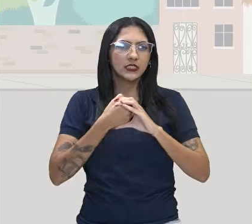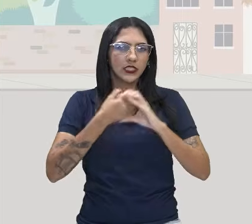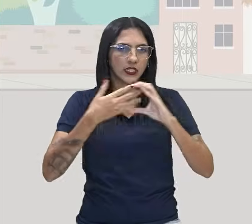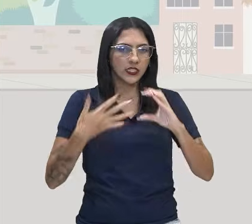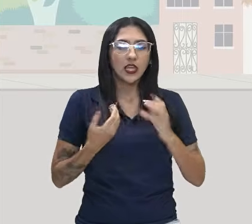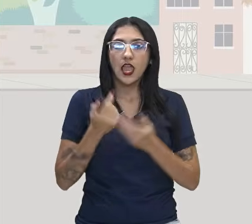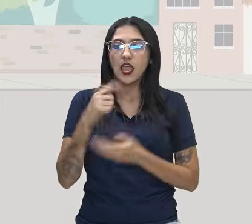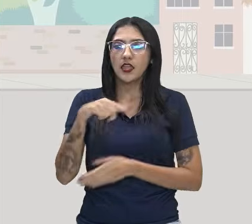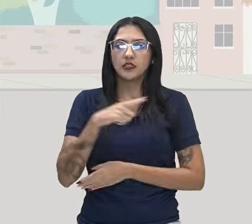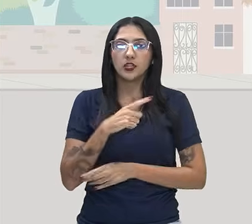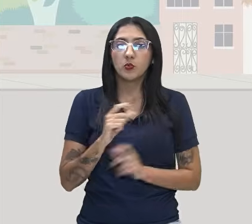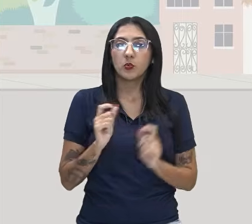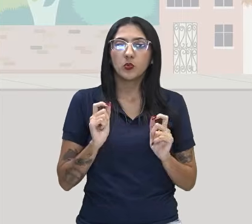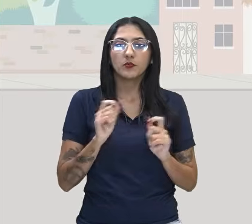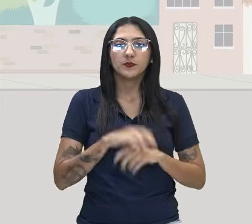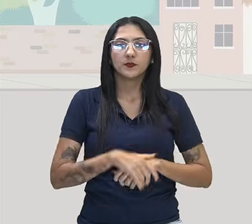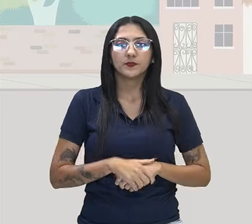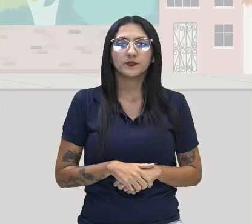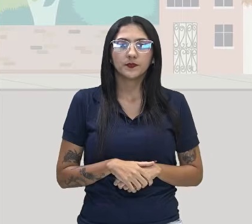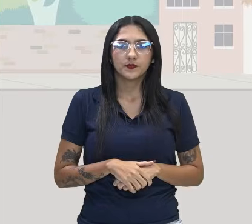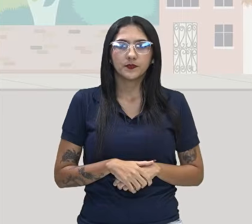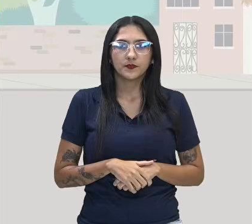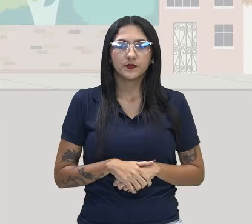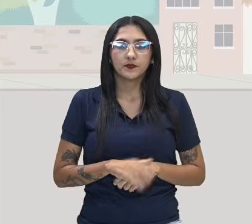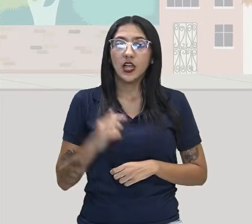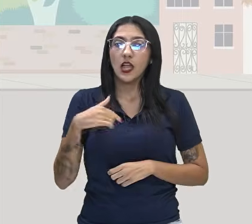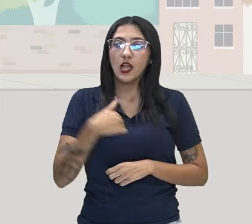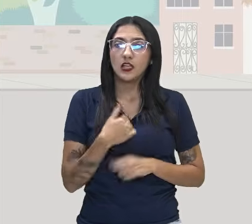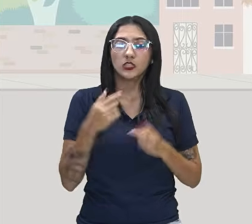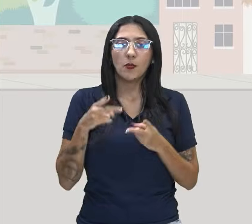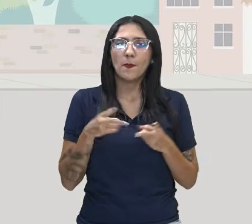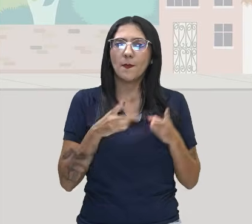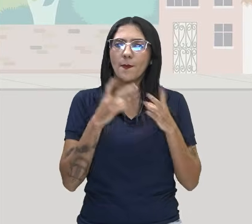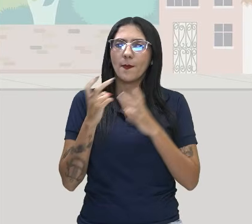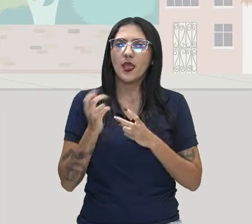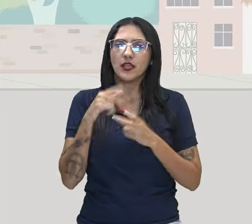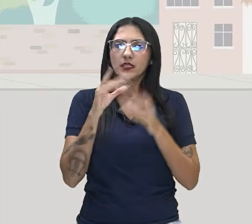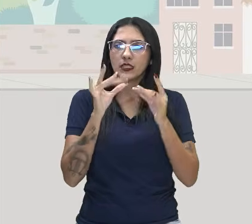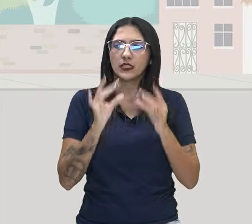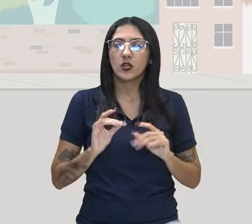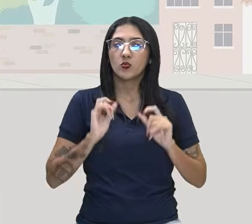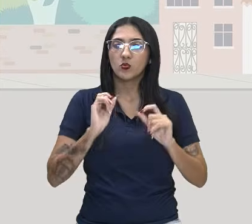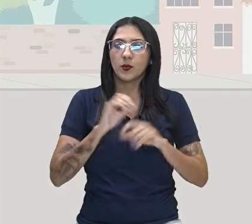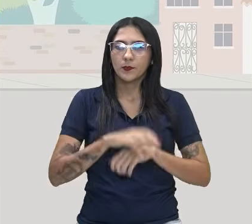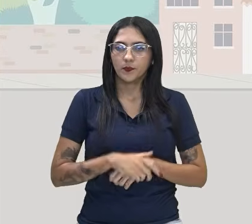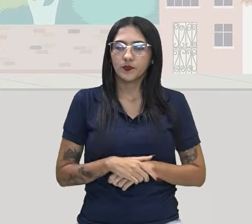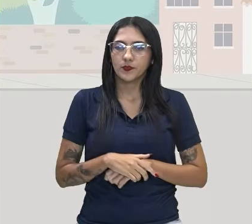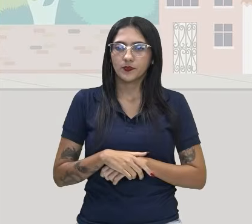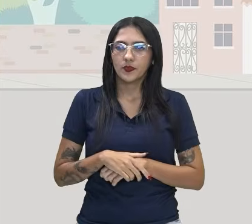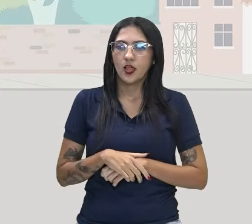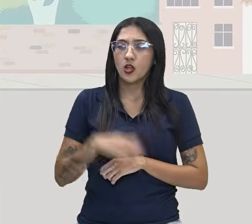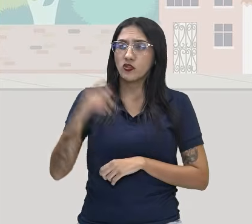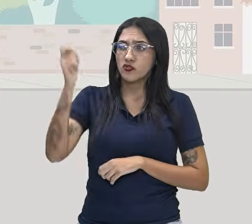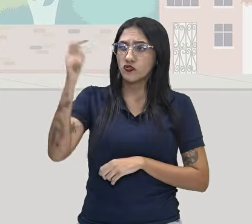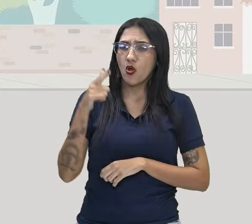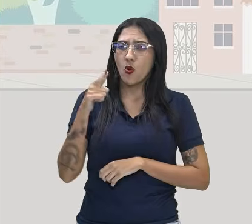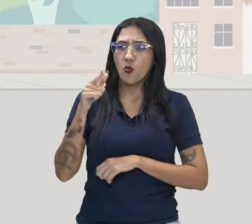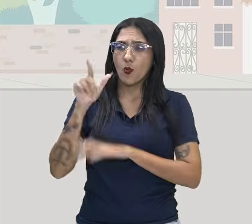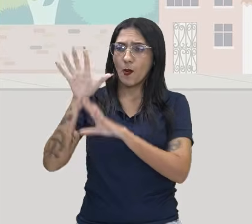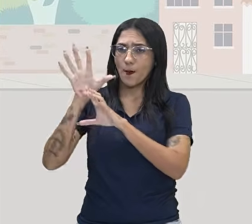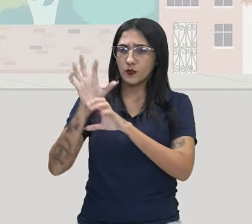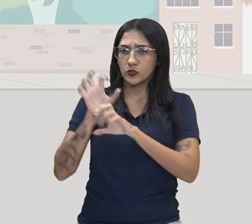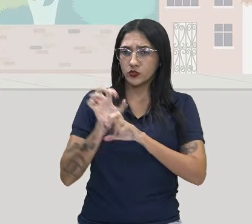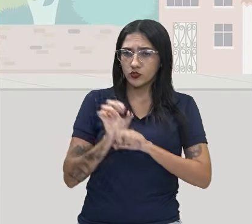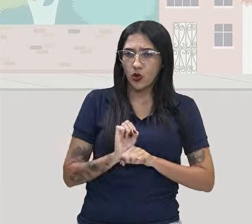vai ser o quê? Olha só, a gente vai verificar aí, né, a parte do quê? Da absorção e